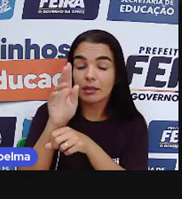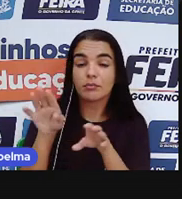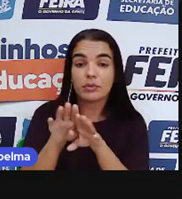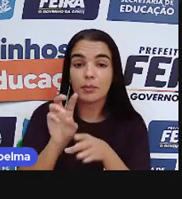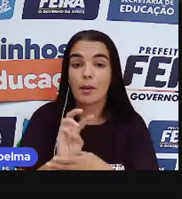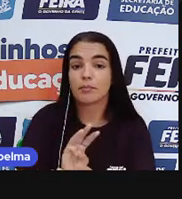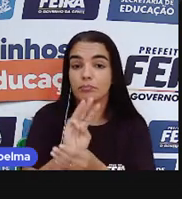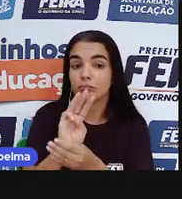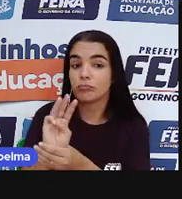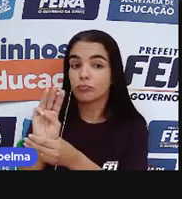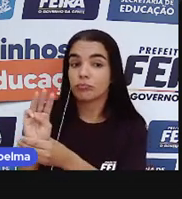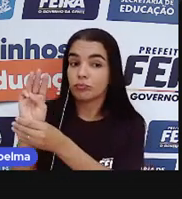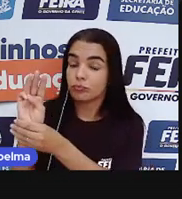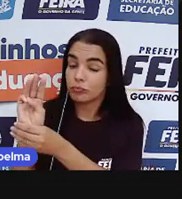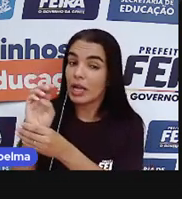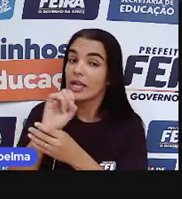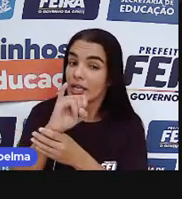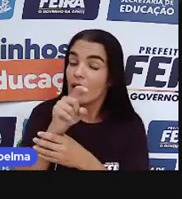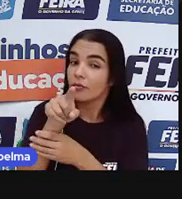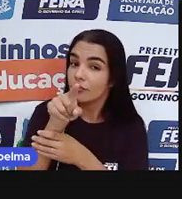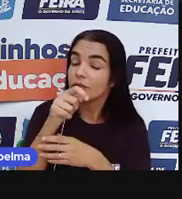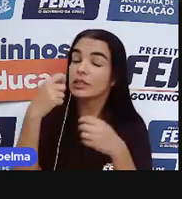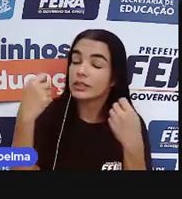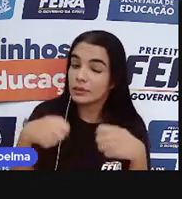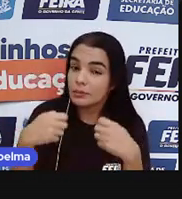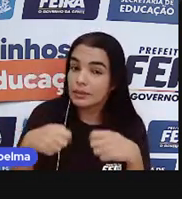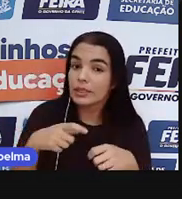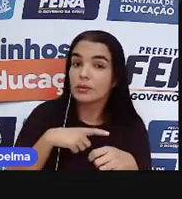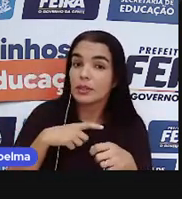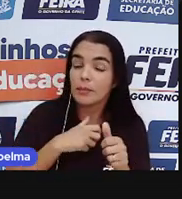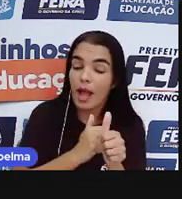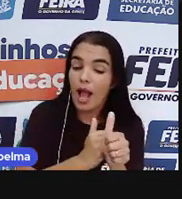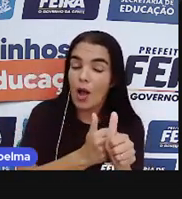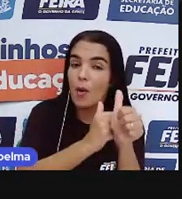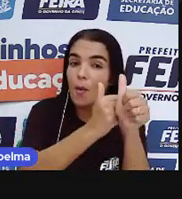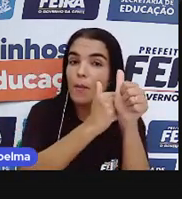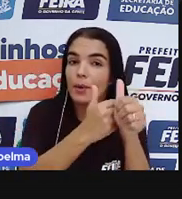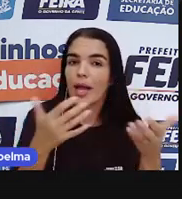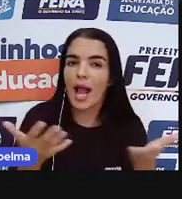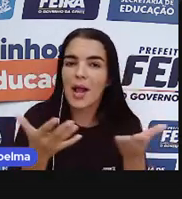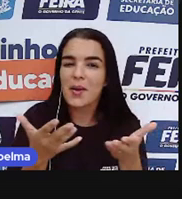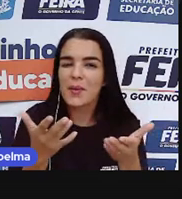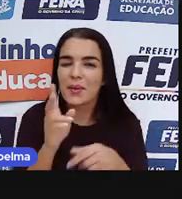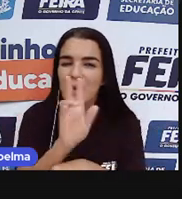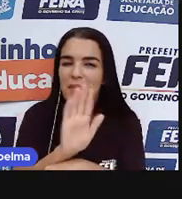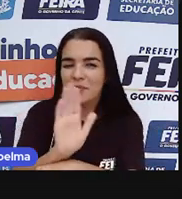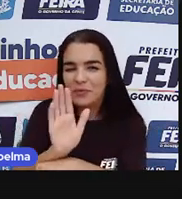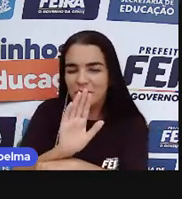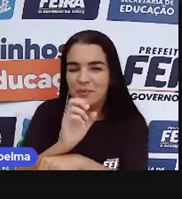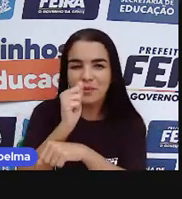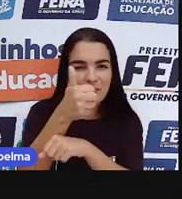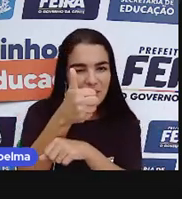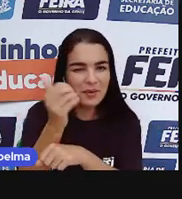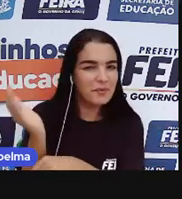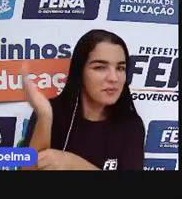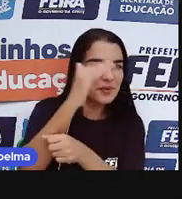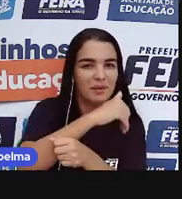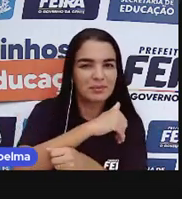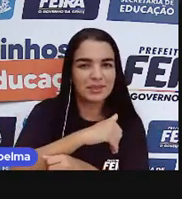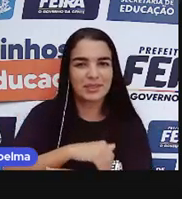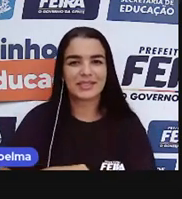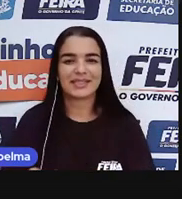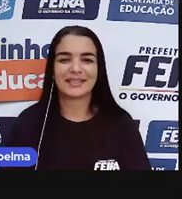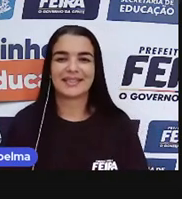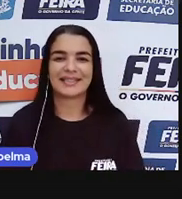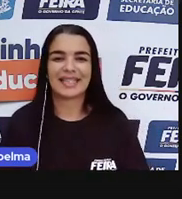também, ou não, e vocês também vão acompanhar aqui, que a prova vai colocar agorinha para vocês. Vamos ao vídeo?